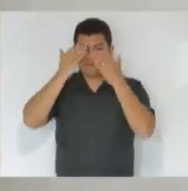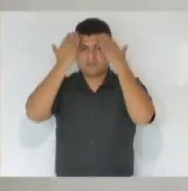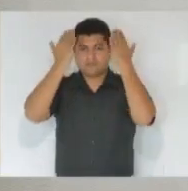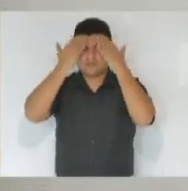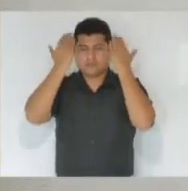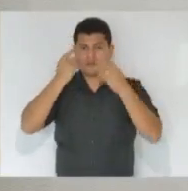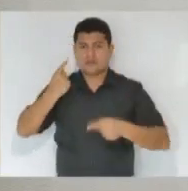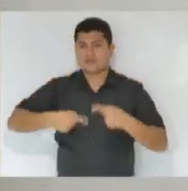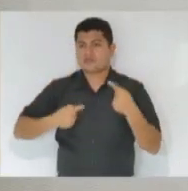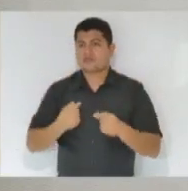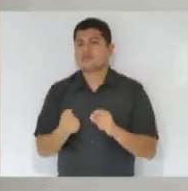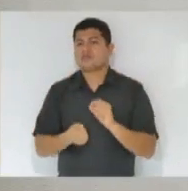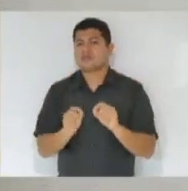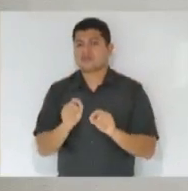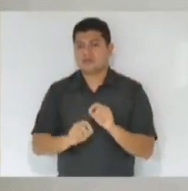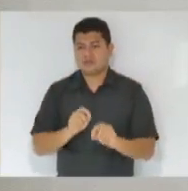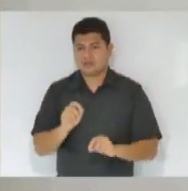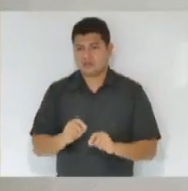problema